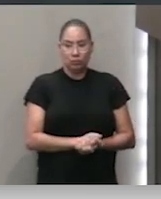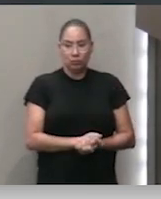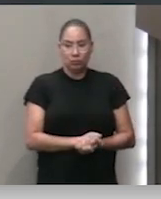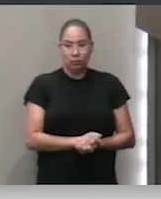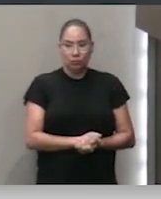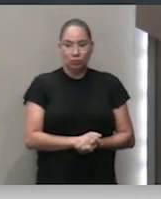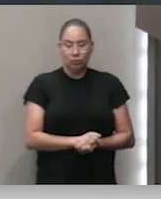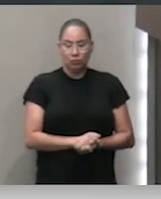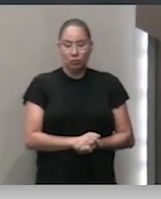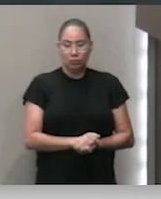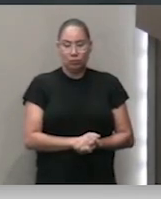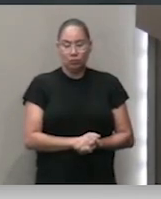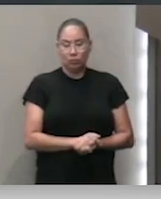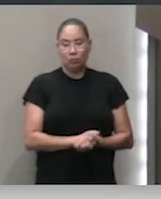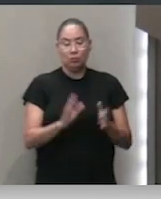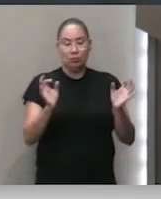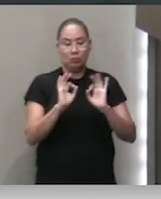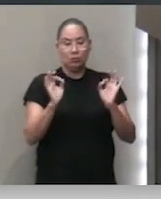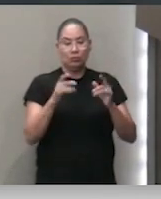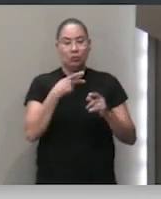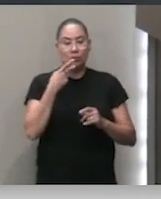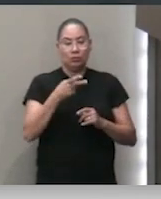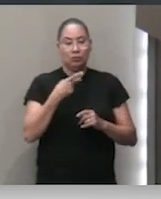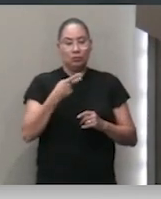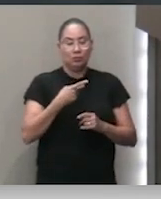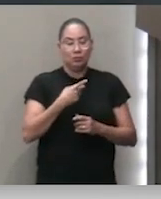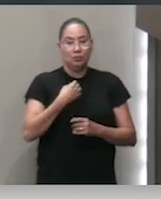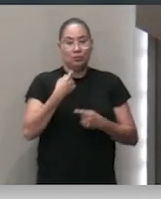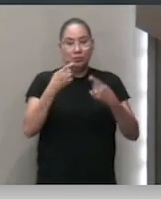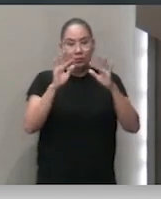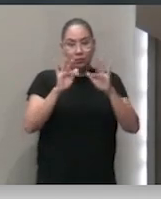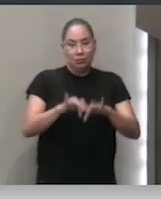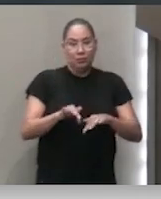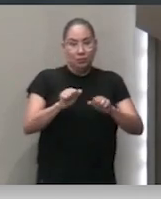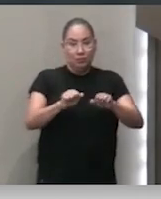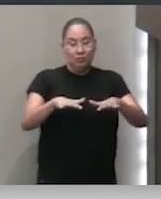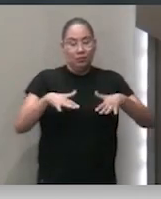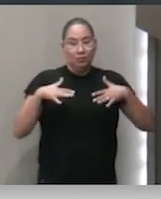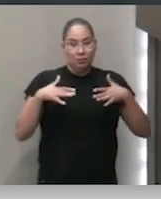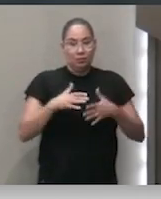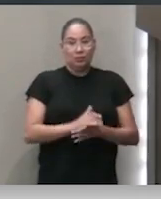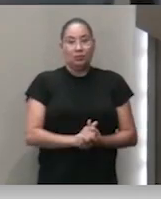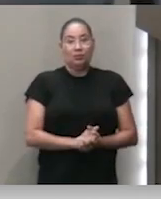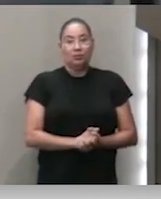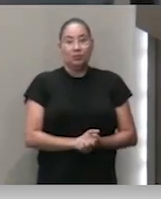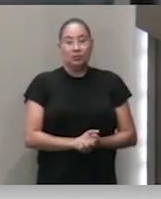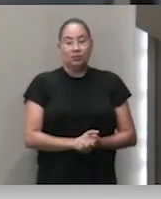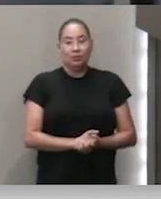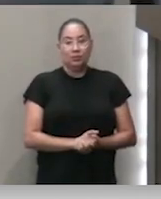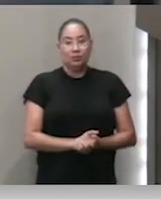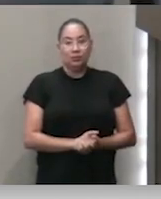nada mais havendo a tratar, declaro encerrada a presente sessão e convoco os senhores vereadores para